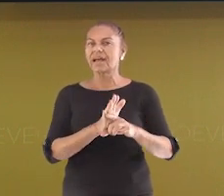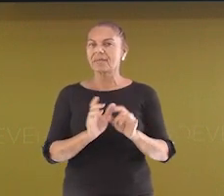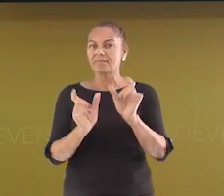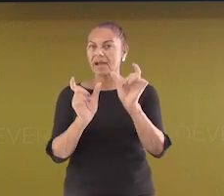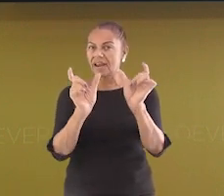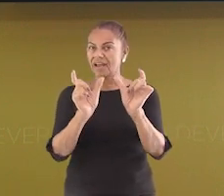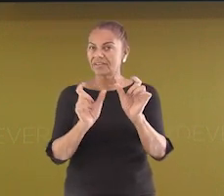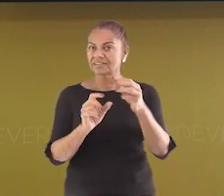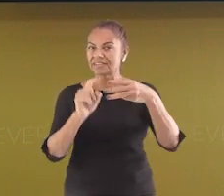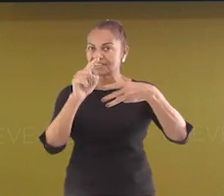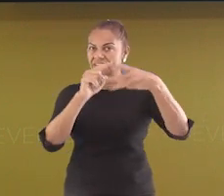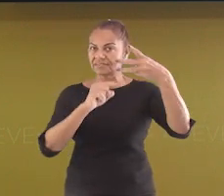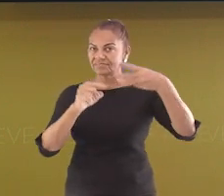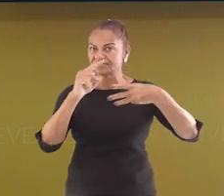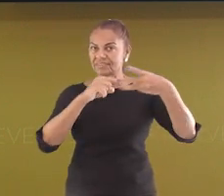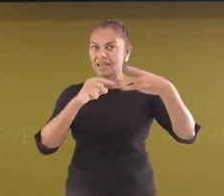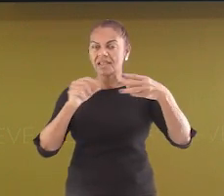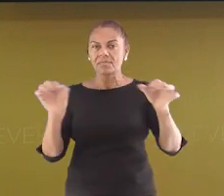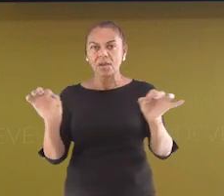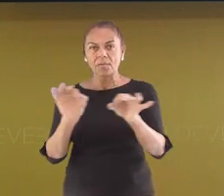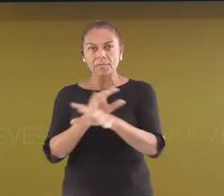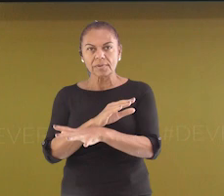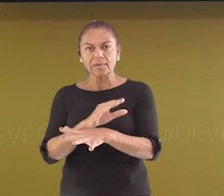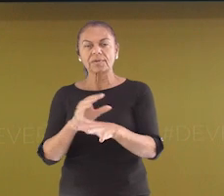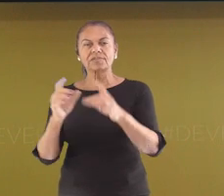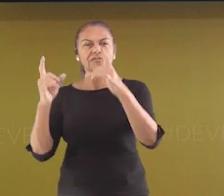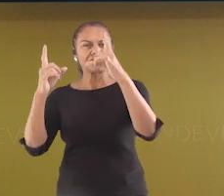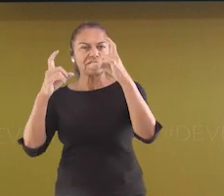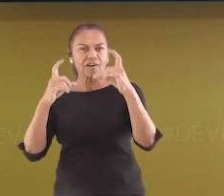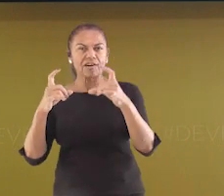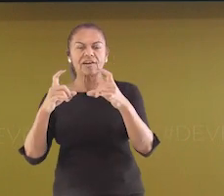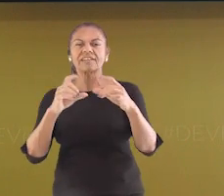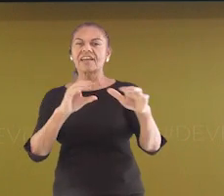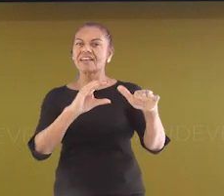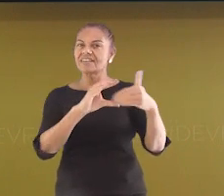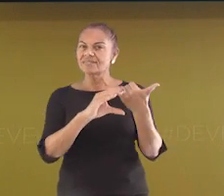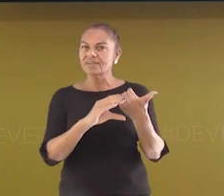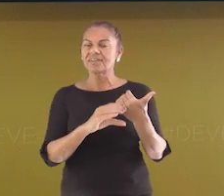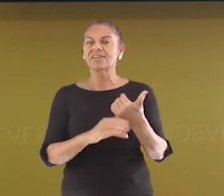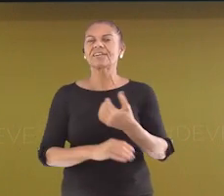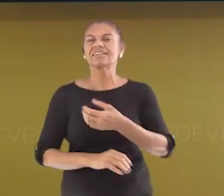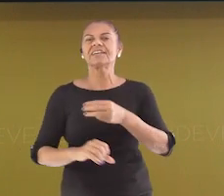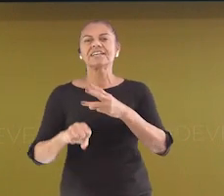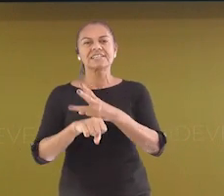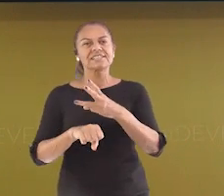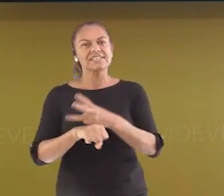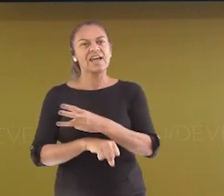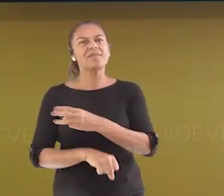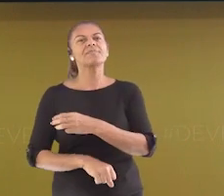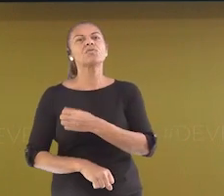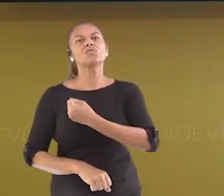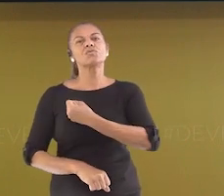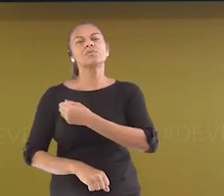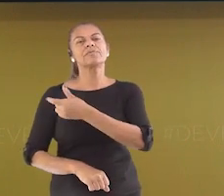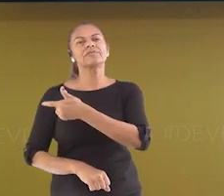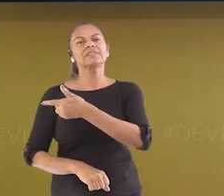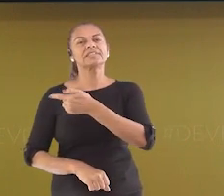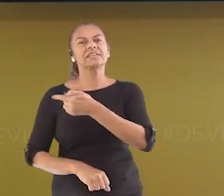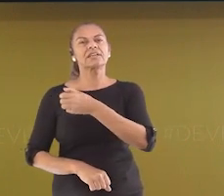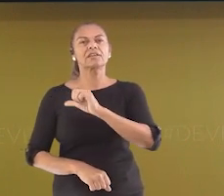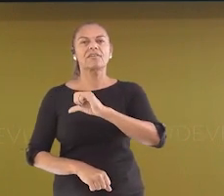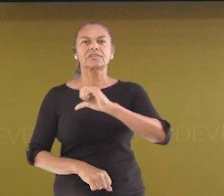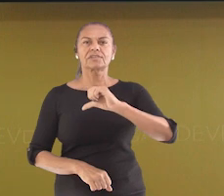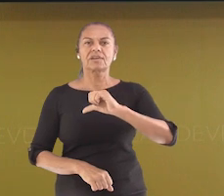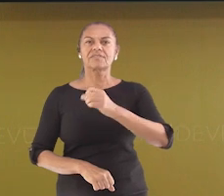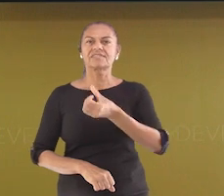ok? Depois da atividade, tirem uma foto e envie para o nosso WhatsApp do Dever em Casa na TV. Esse aqui é o número.